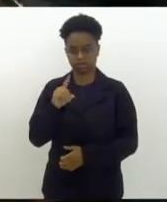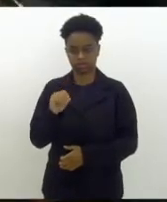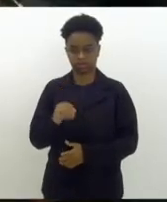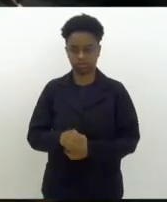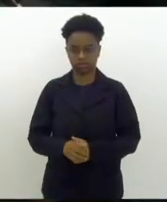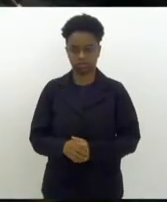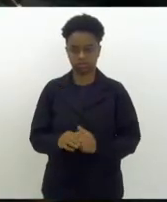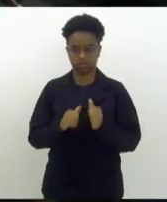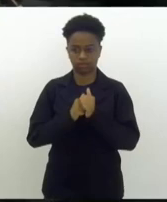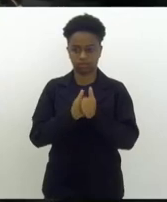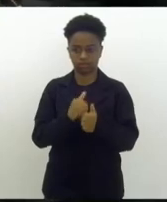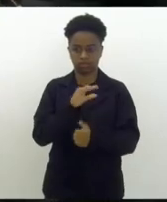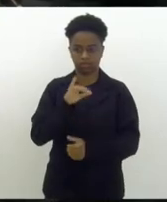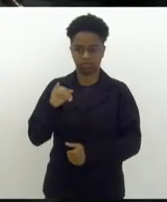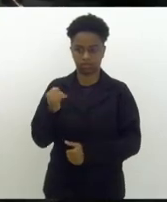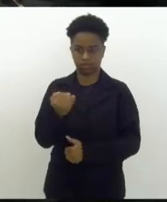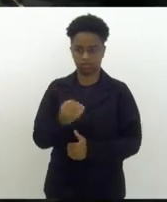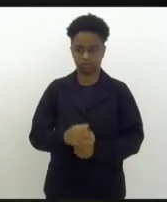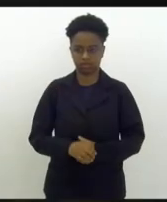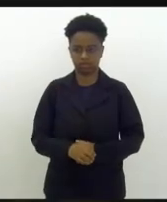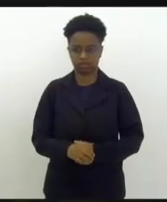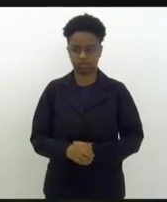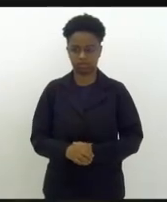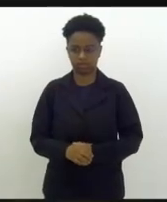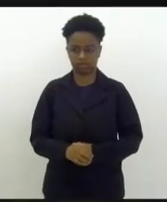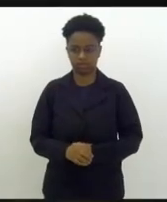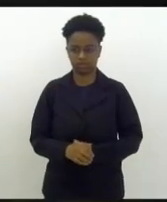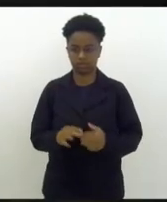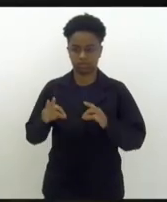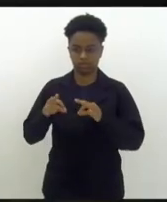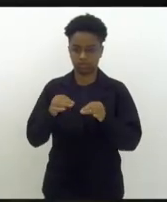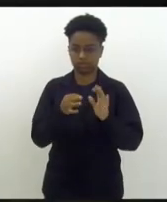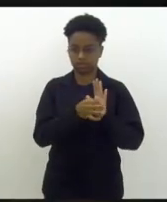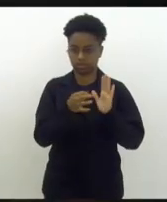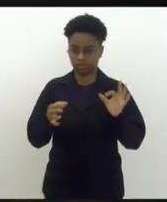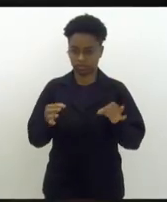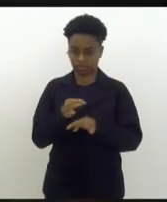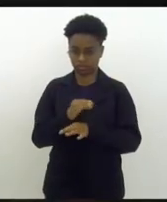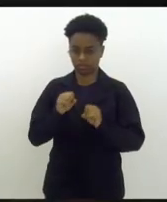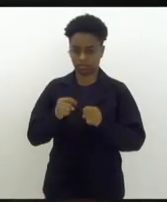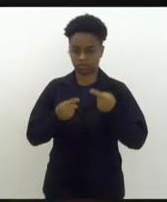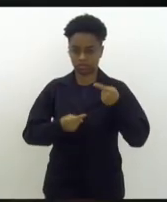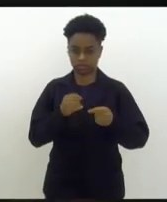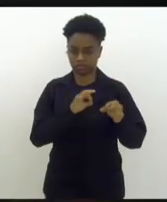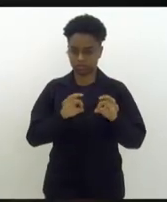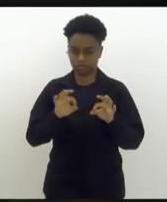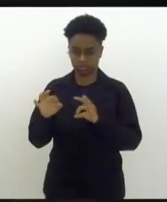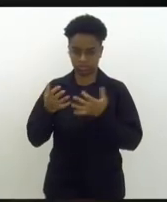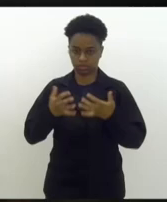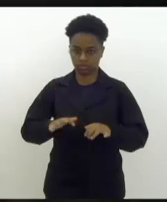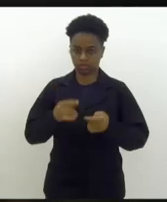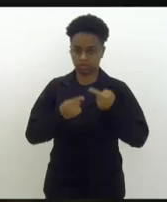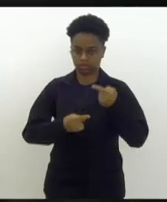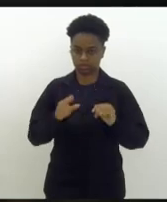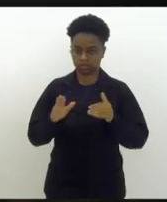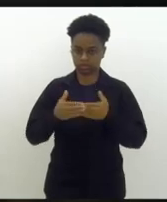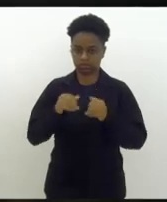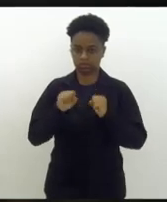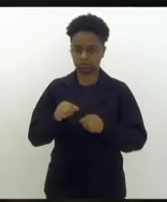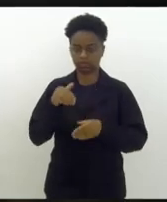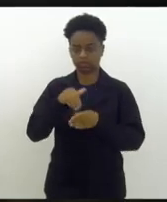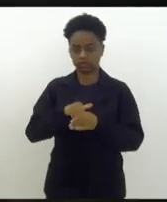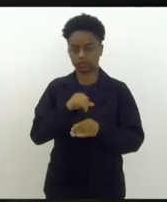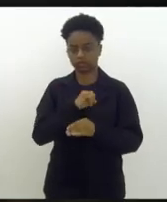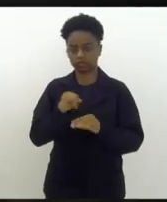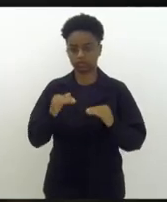acompanhe o parecendo essa CJ Presidente emitidos em excursão 9 anos Quem Queira discutir encerrado a discussão em